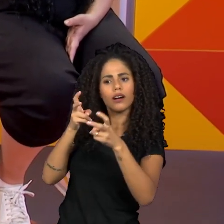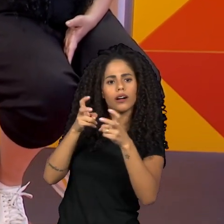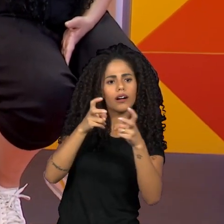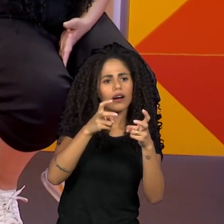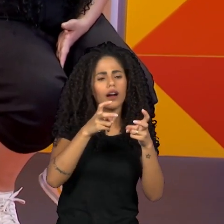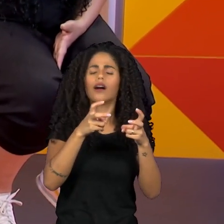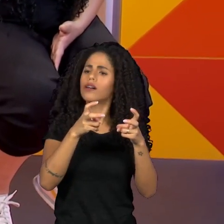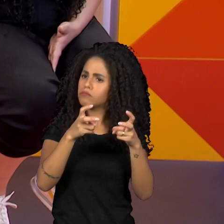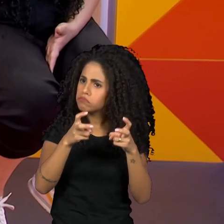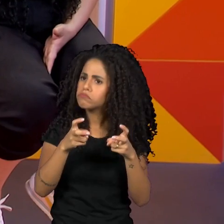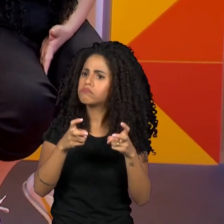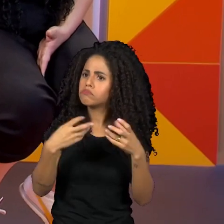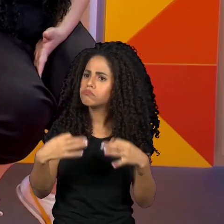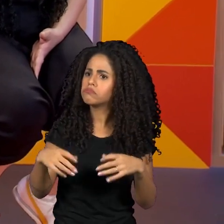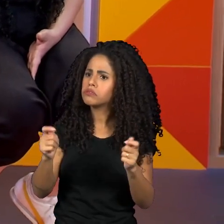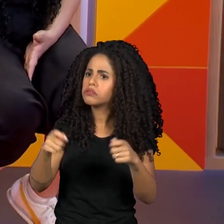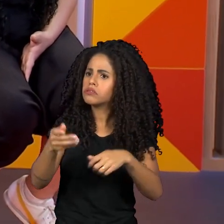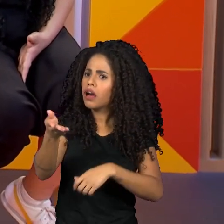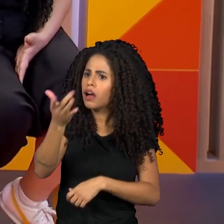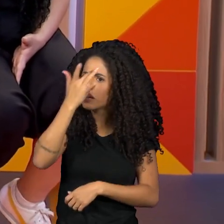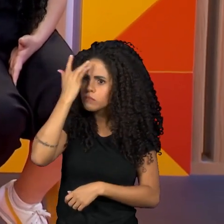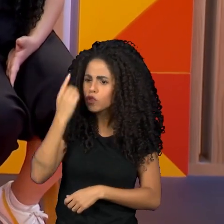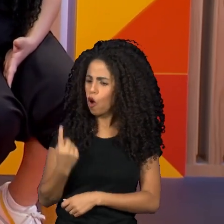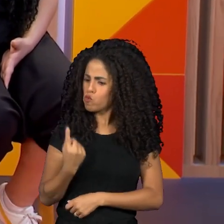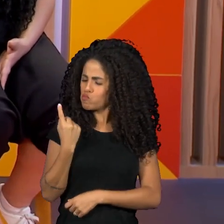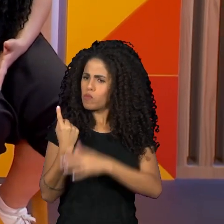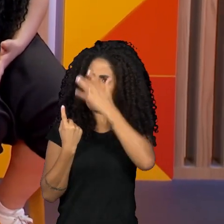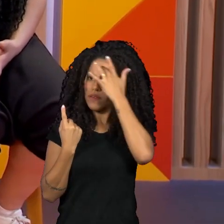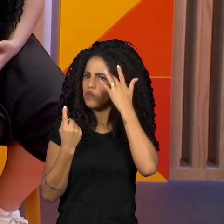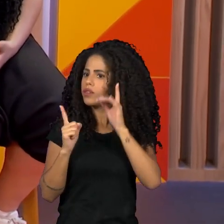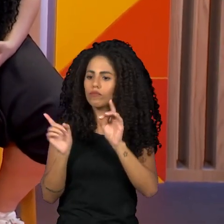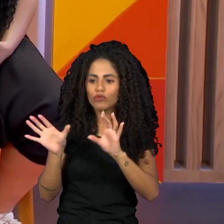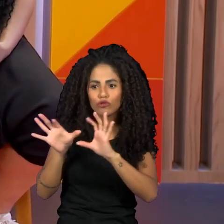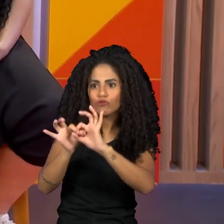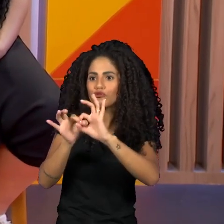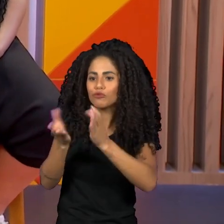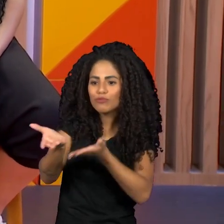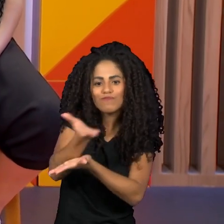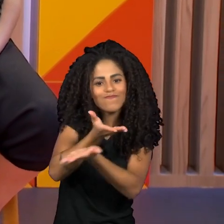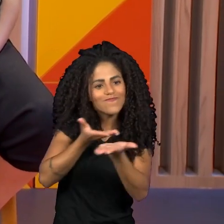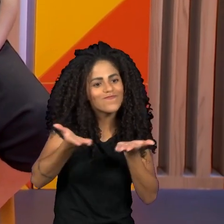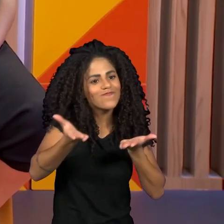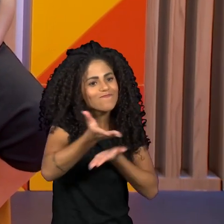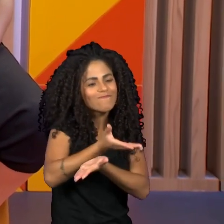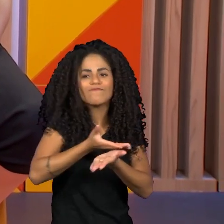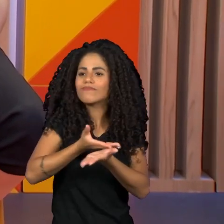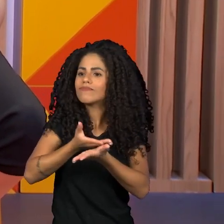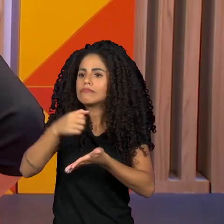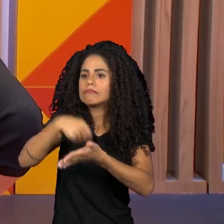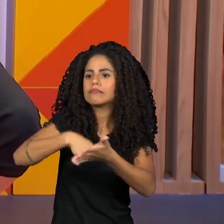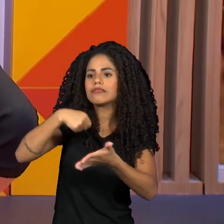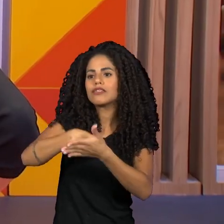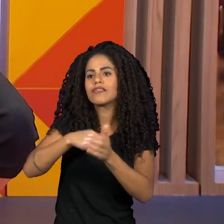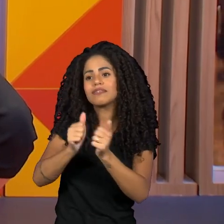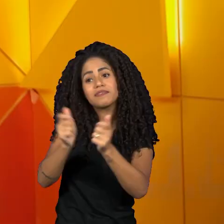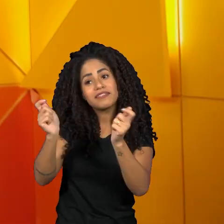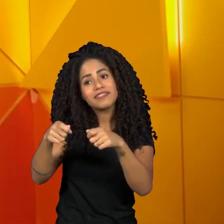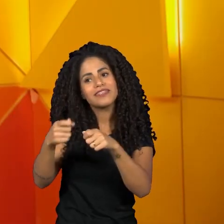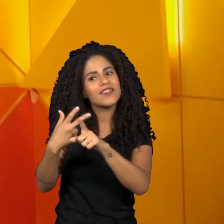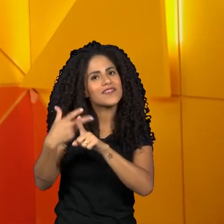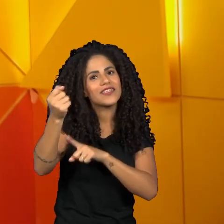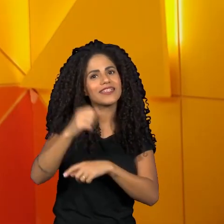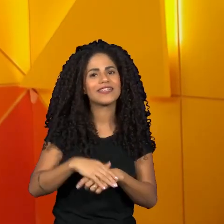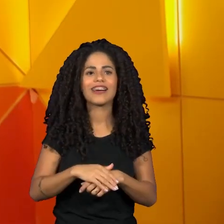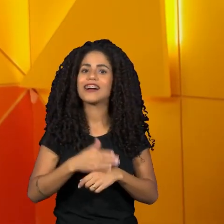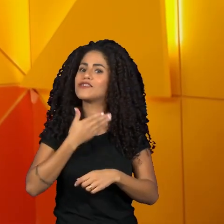que não era um indivíduo, né, que estava conectada com outras tantas pessoas e a outras tantas lutas, assim. É isso, né? Conversa